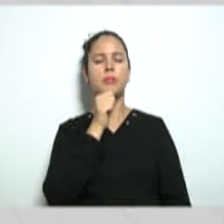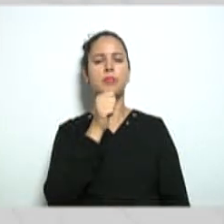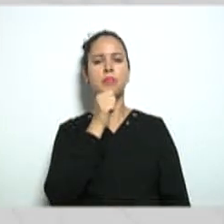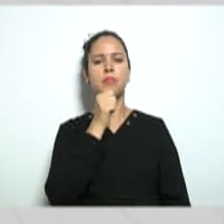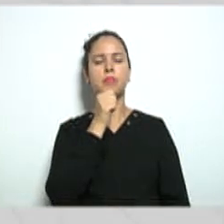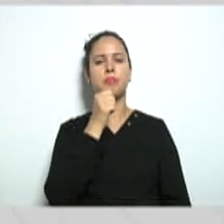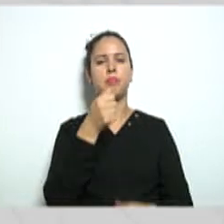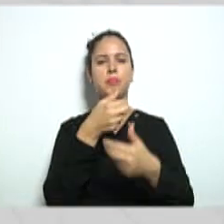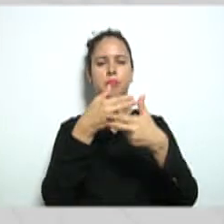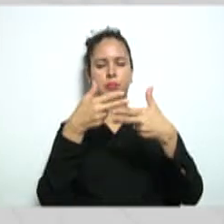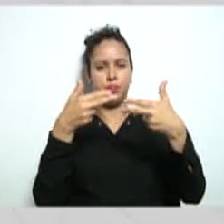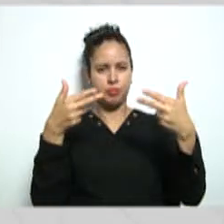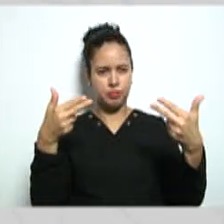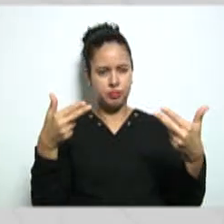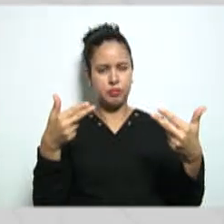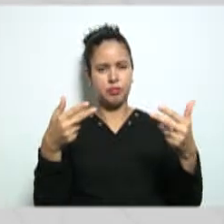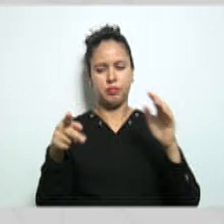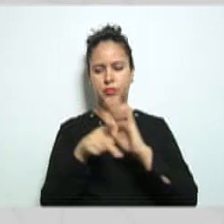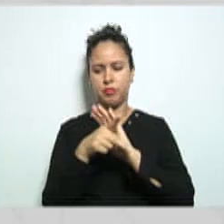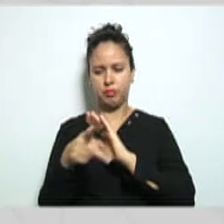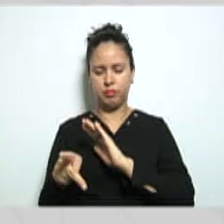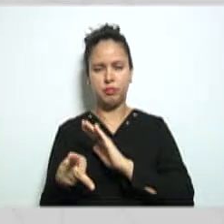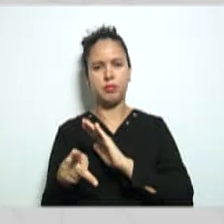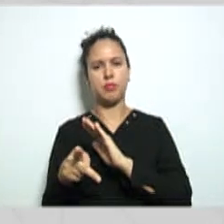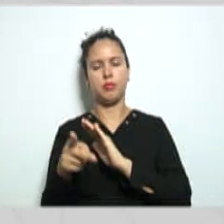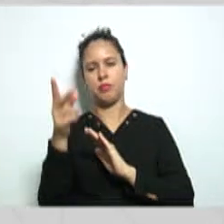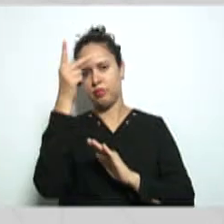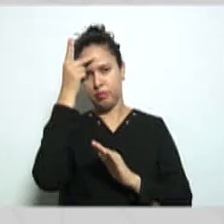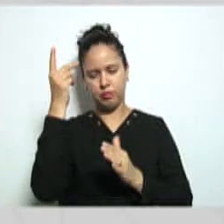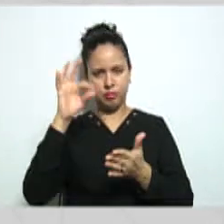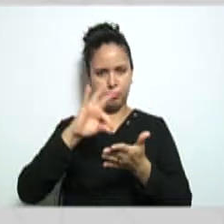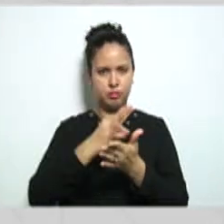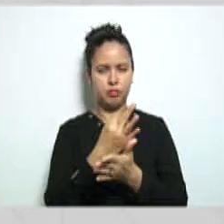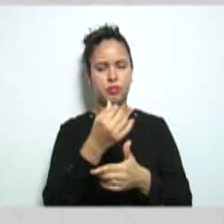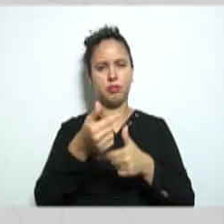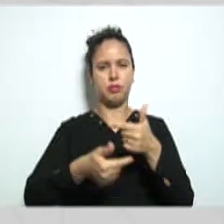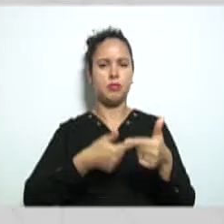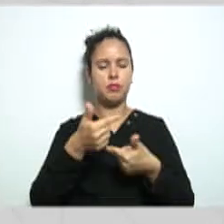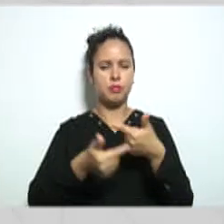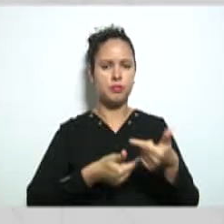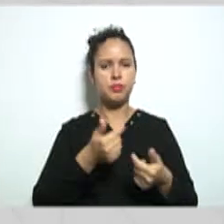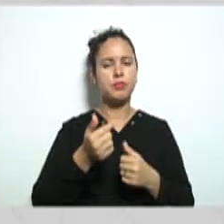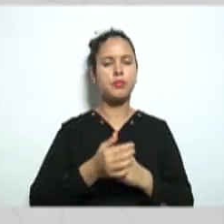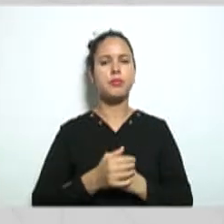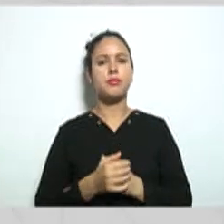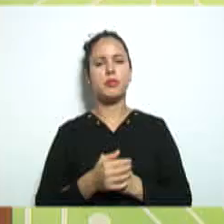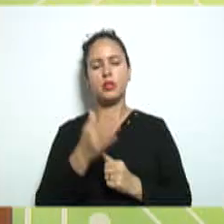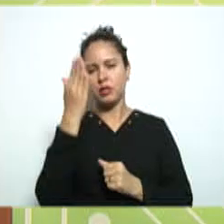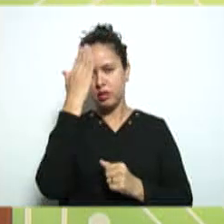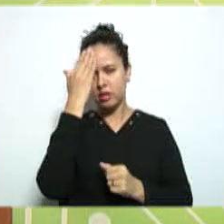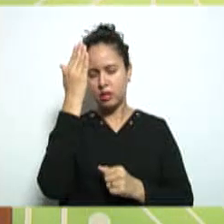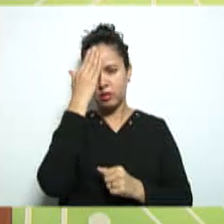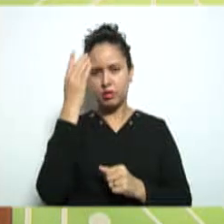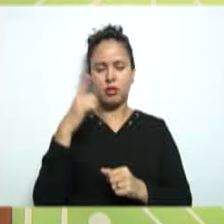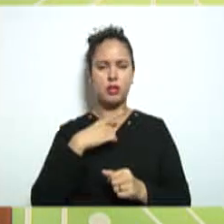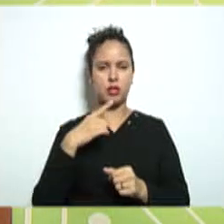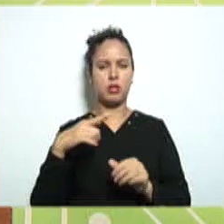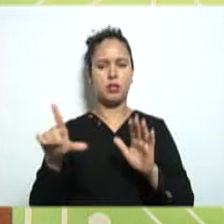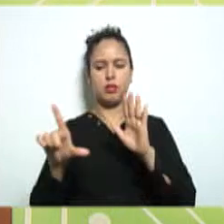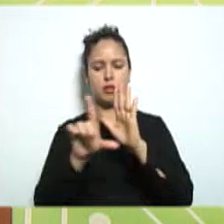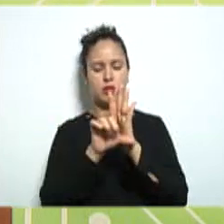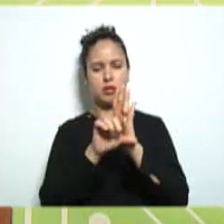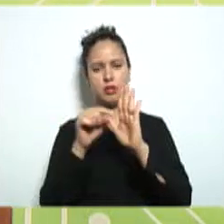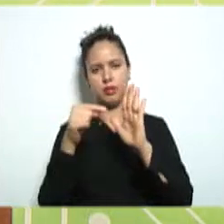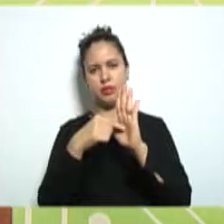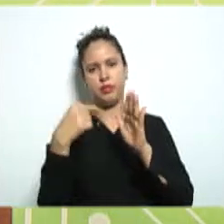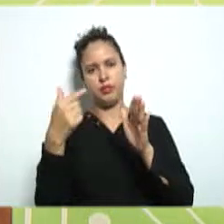o empregador e o empregado. Então, a gente sabe que a gente tem uma legislação trabalhista e que